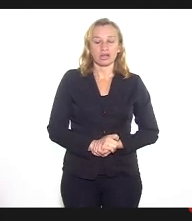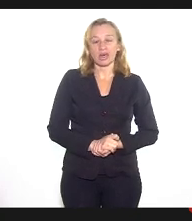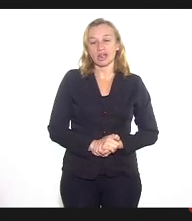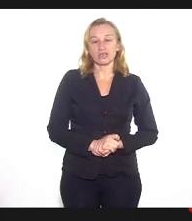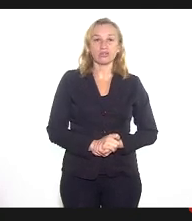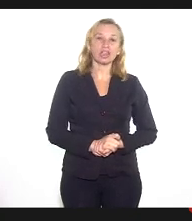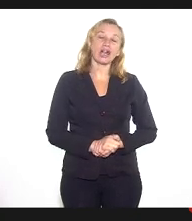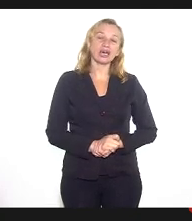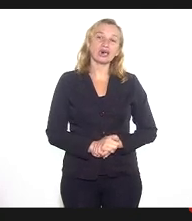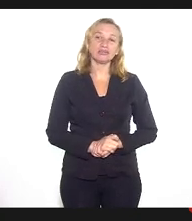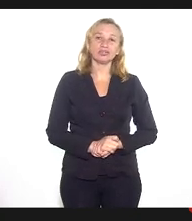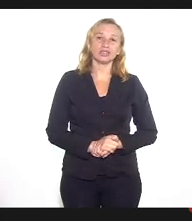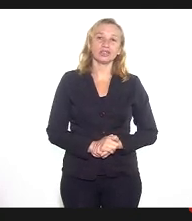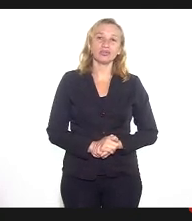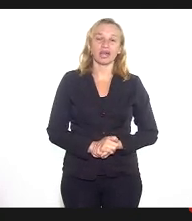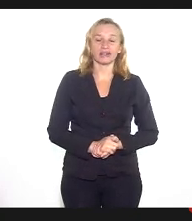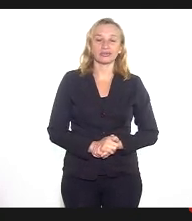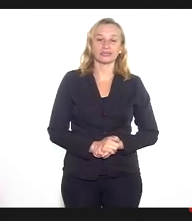tela, tá?